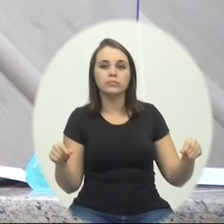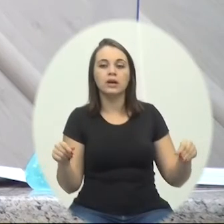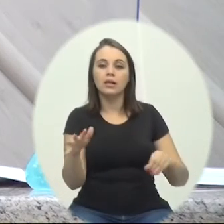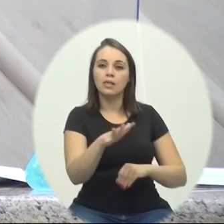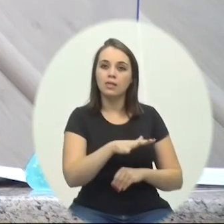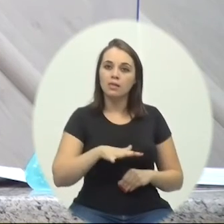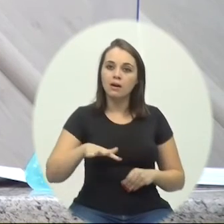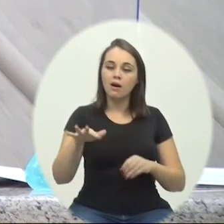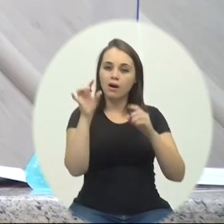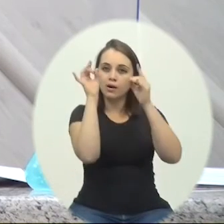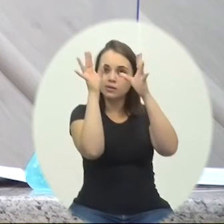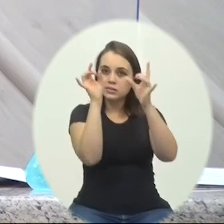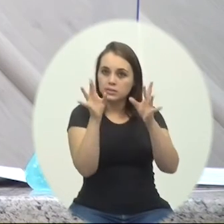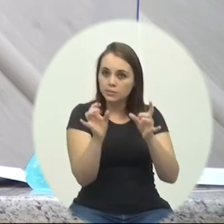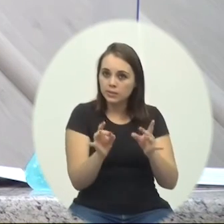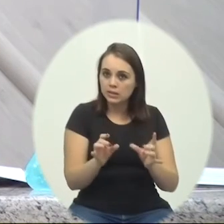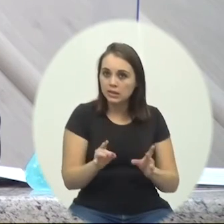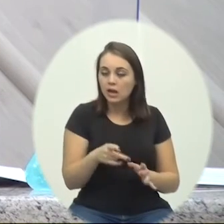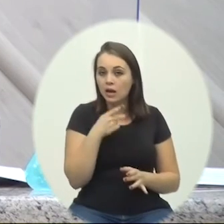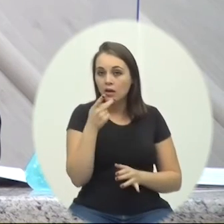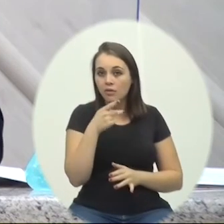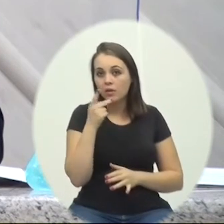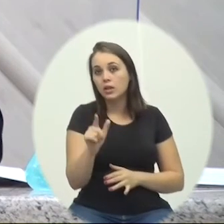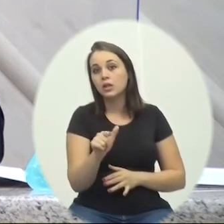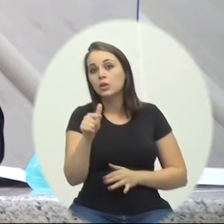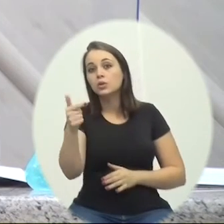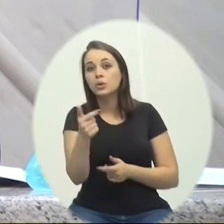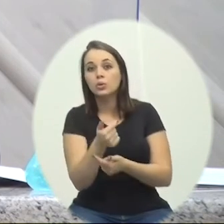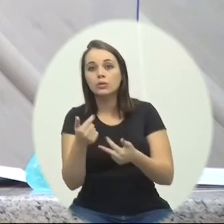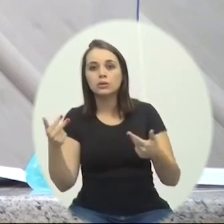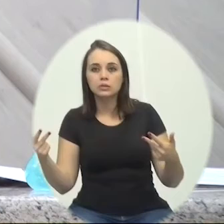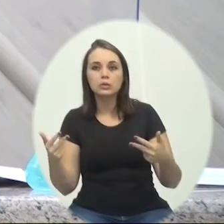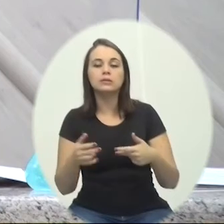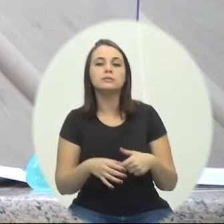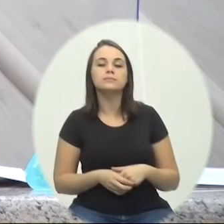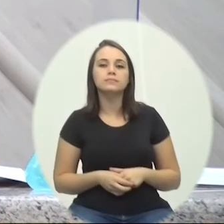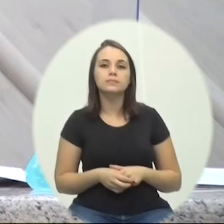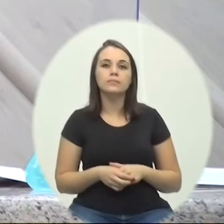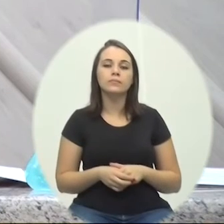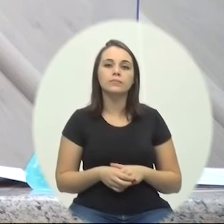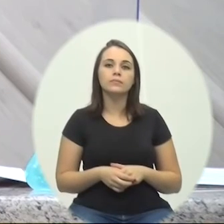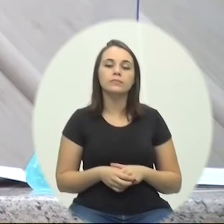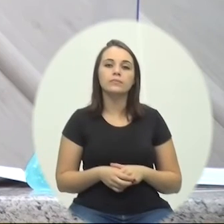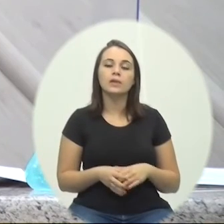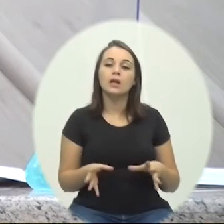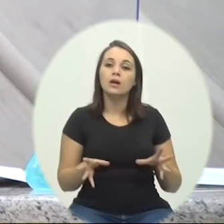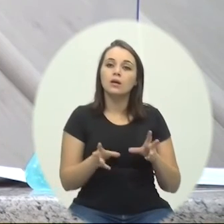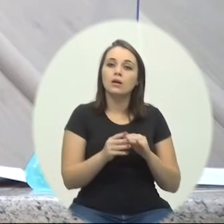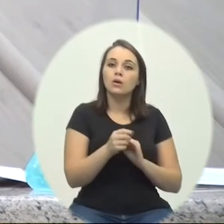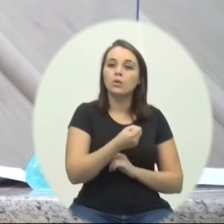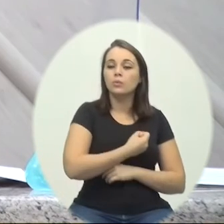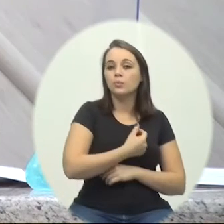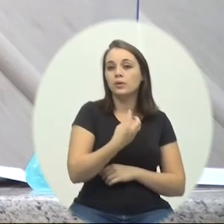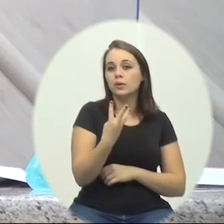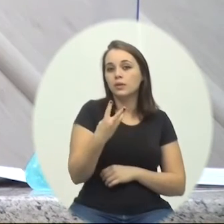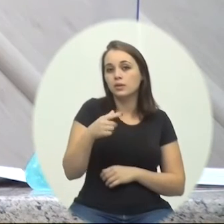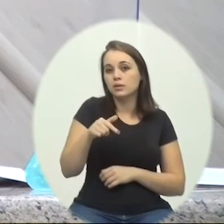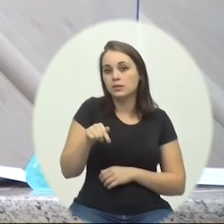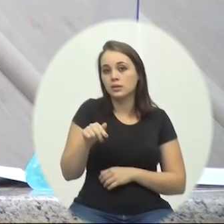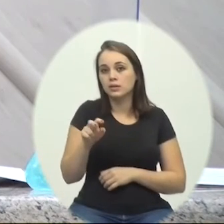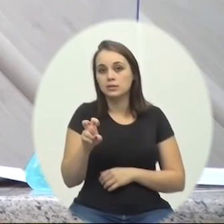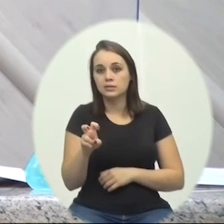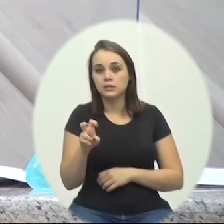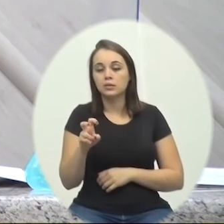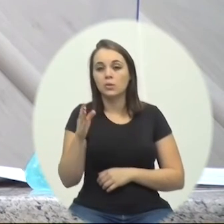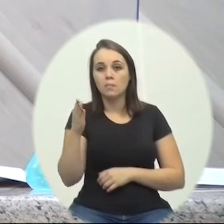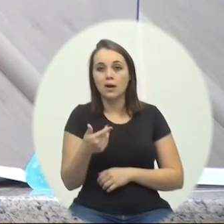nas áreas que especifica e dá outras providências. Resolução número 375/2000, aprovada